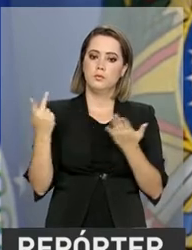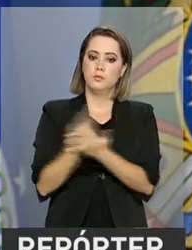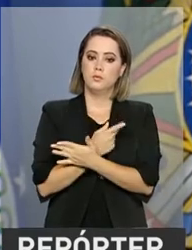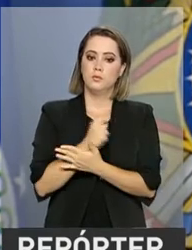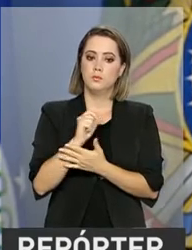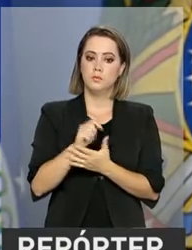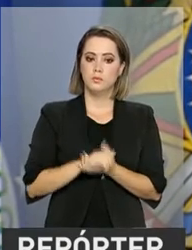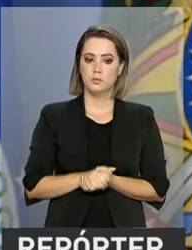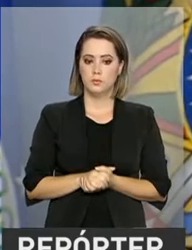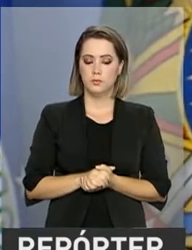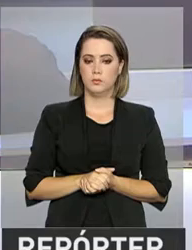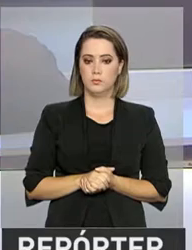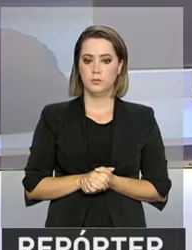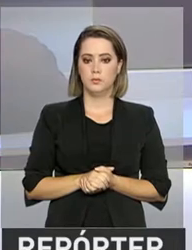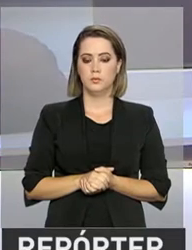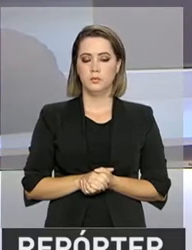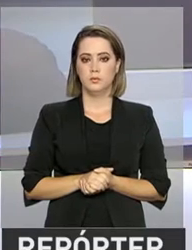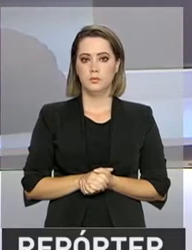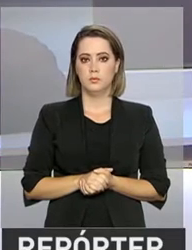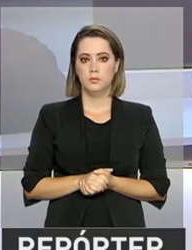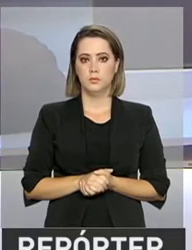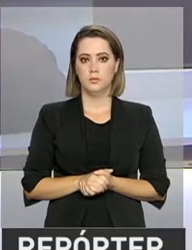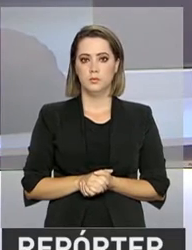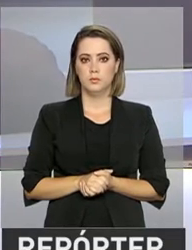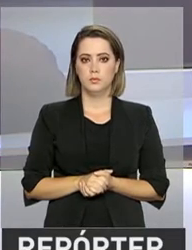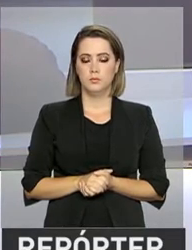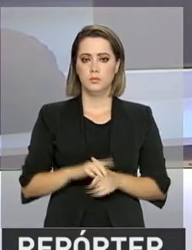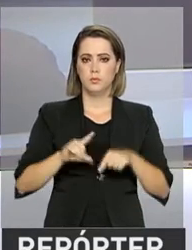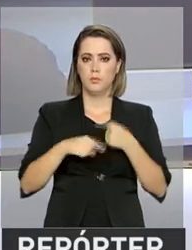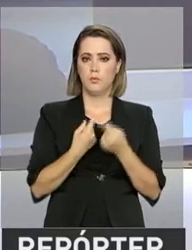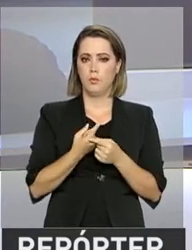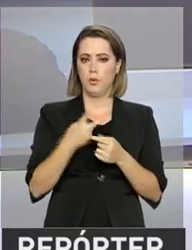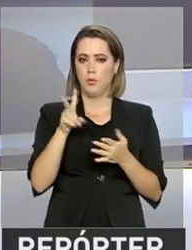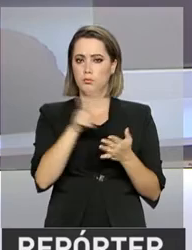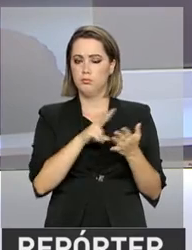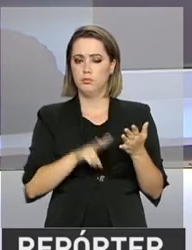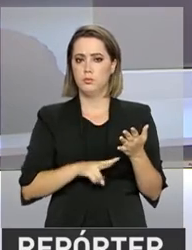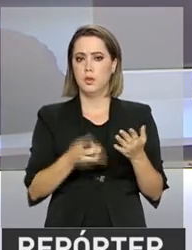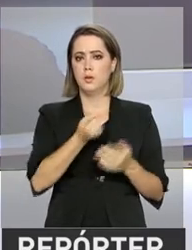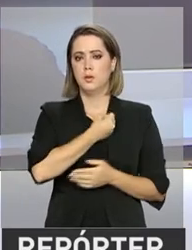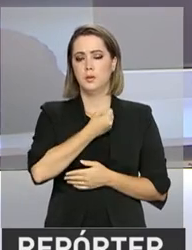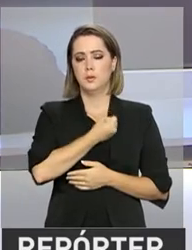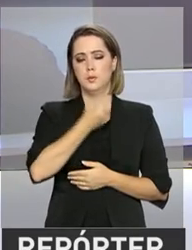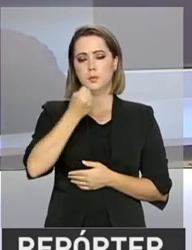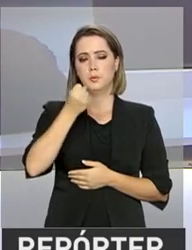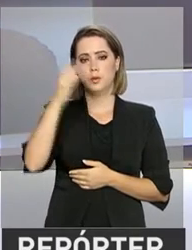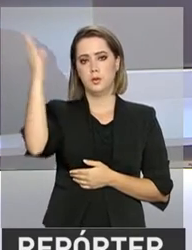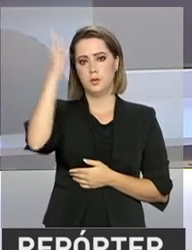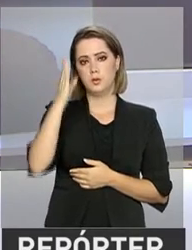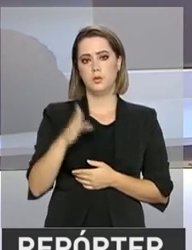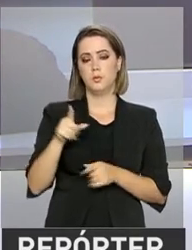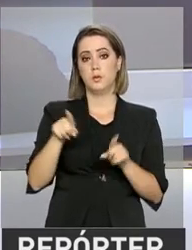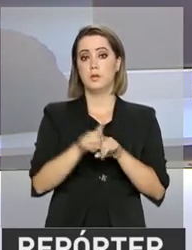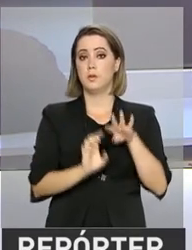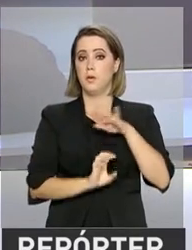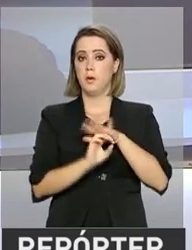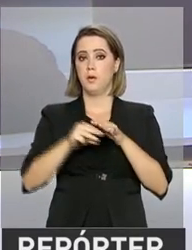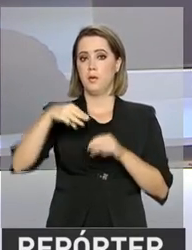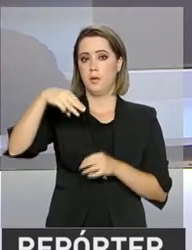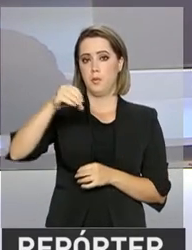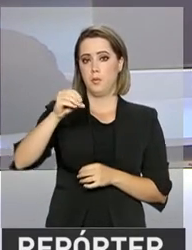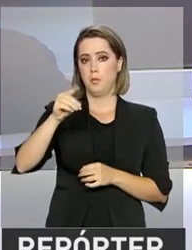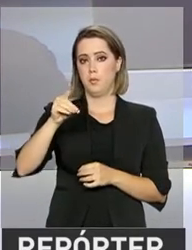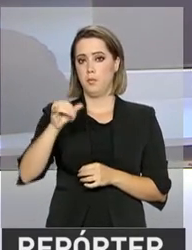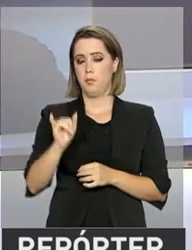tomadas e depois da avaliação sobre a nota brasileira a moody's também melhorou a perspectiva de